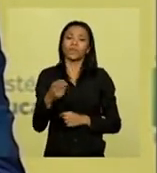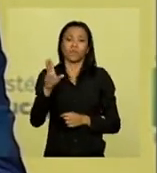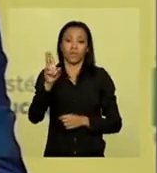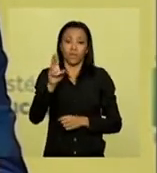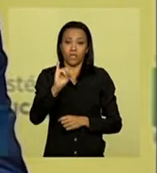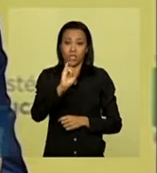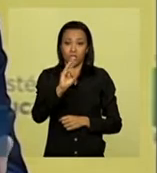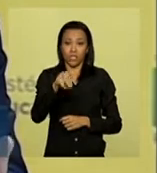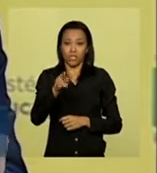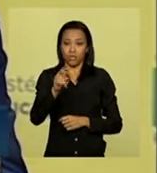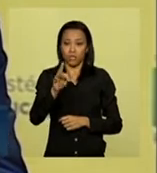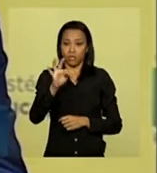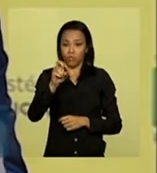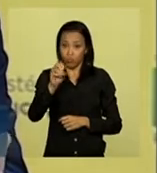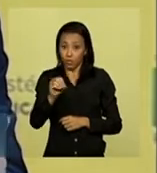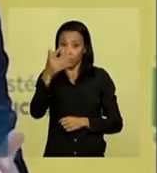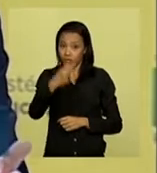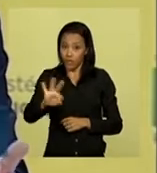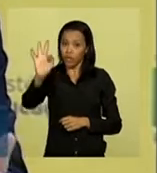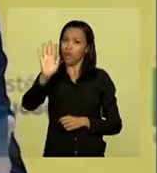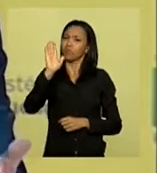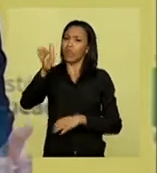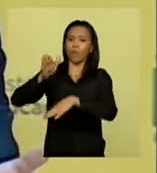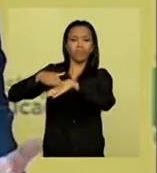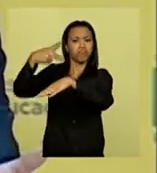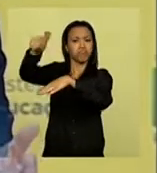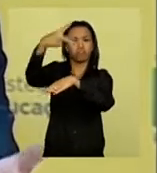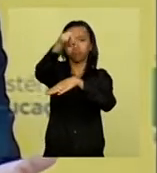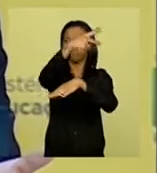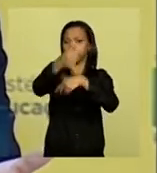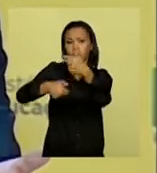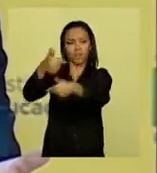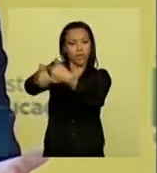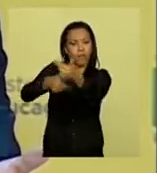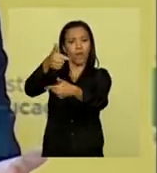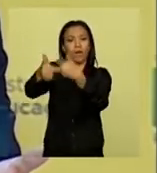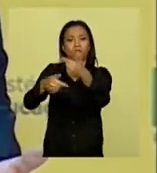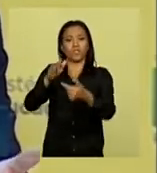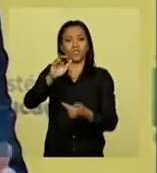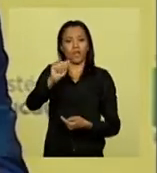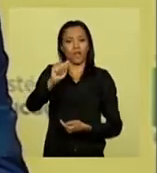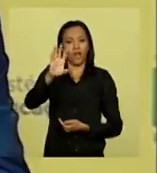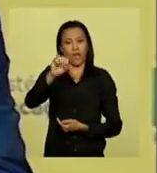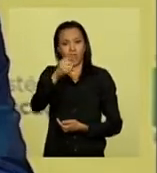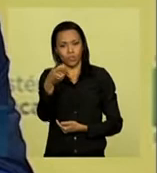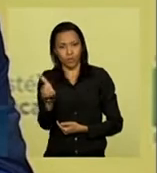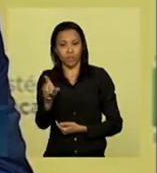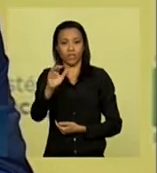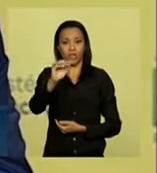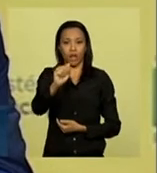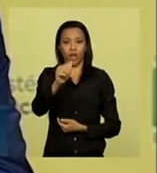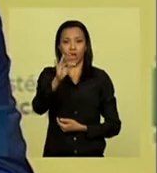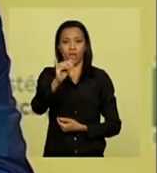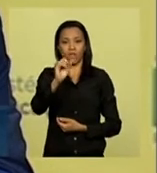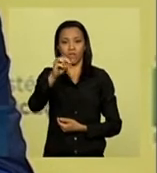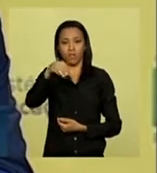já faziam alguma política de ação afirmativa em relação às escolas públicas e não propriamente não necessariamente